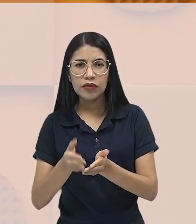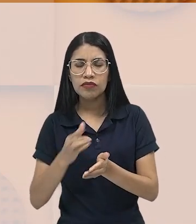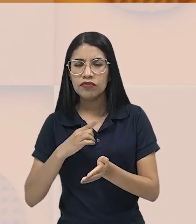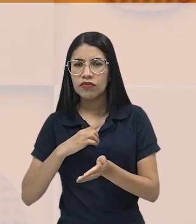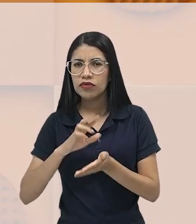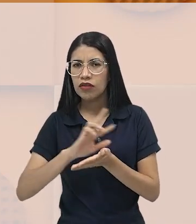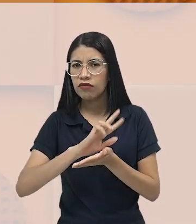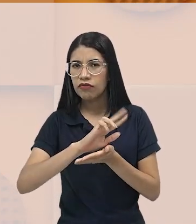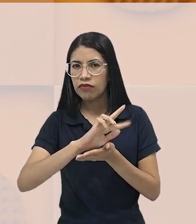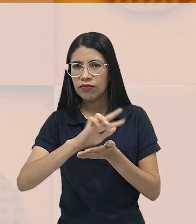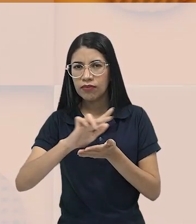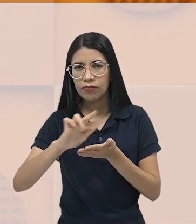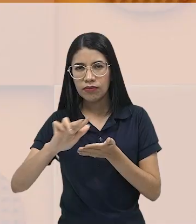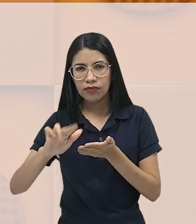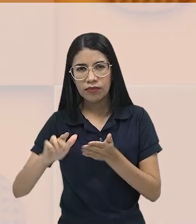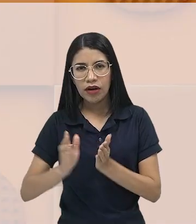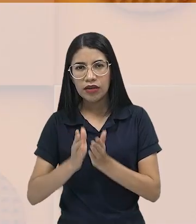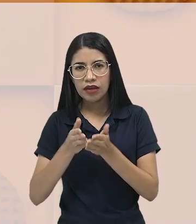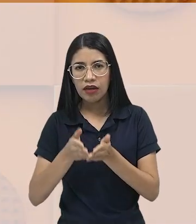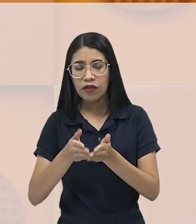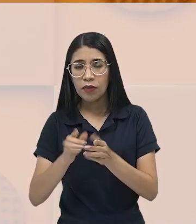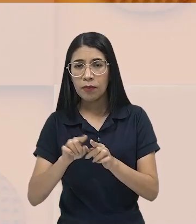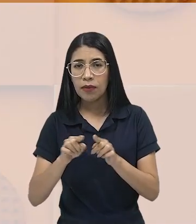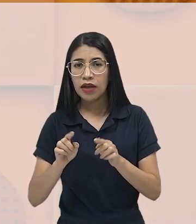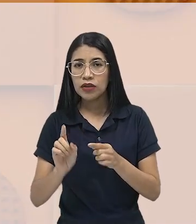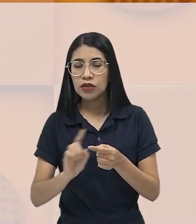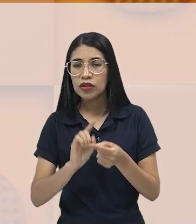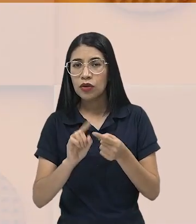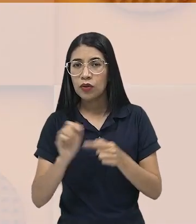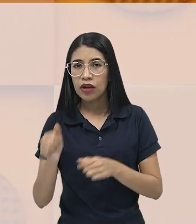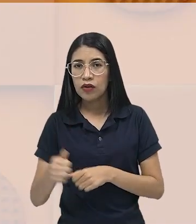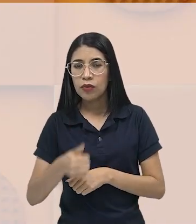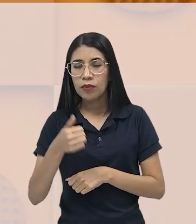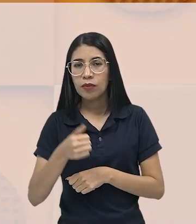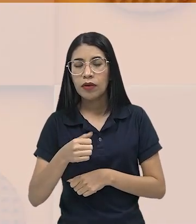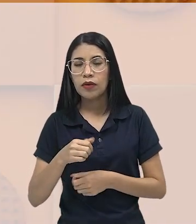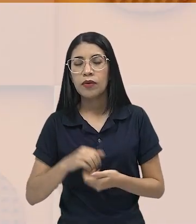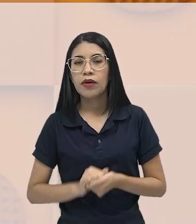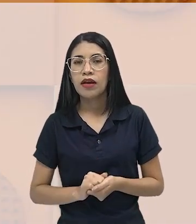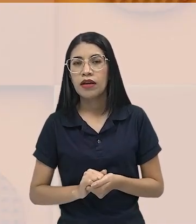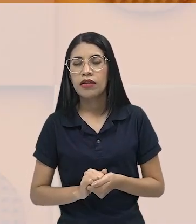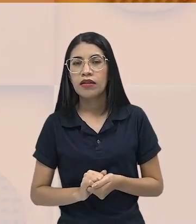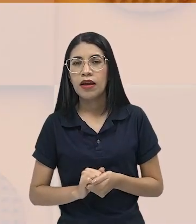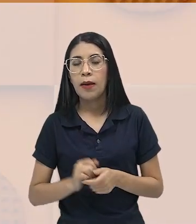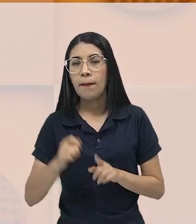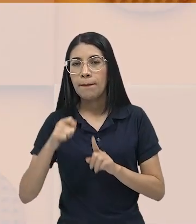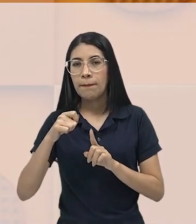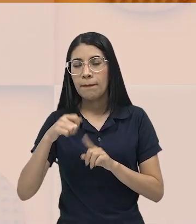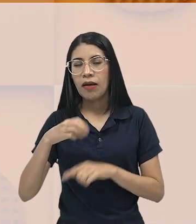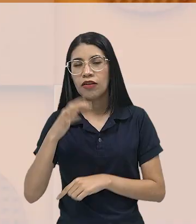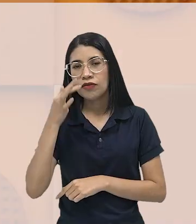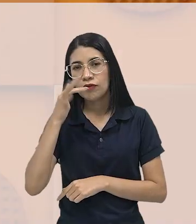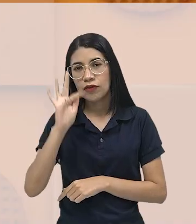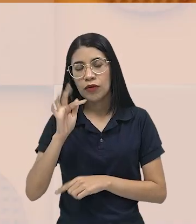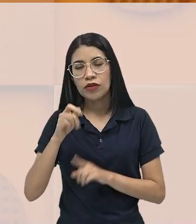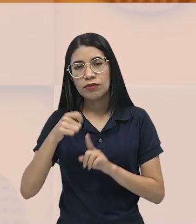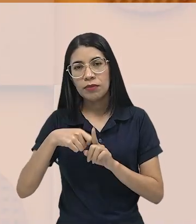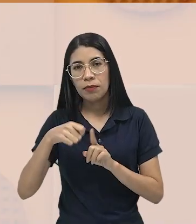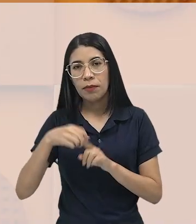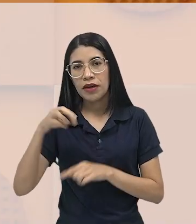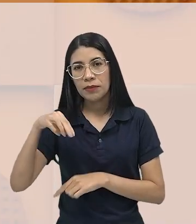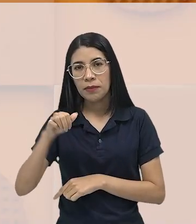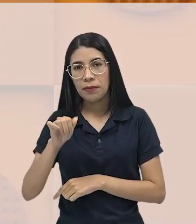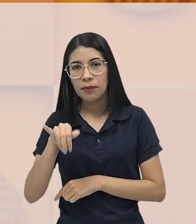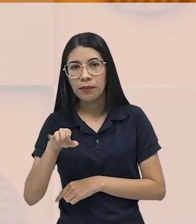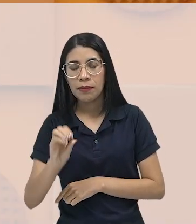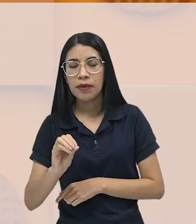vários navios, tá? Mas a gente vai dar destaque a um navio chamado Mayflower, ou Flores de Maio, né?